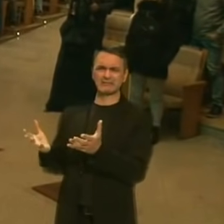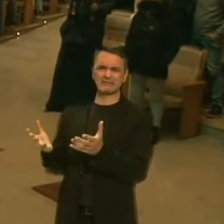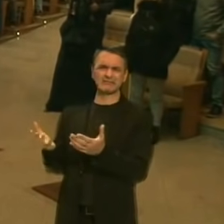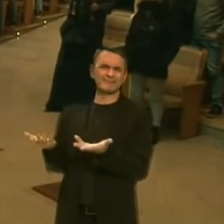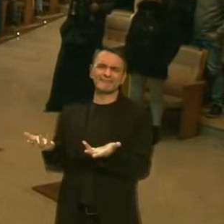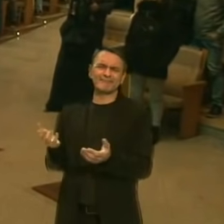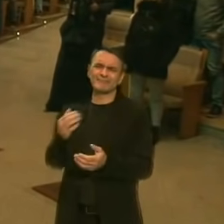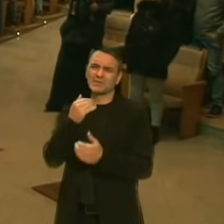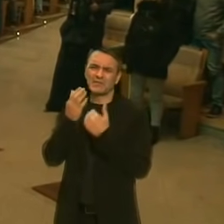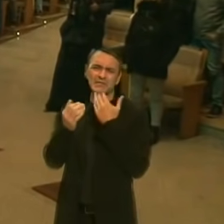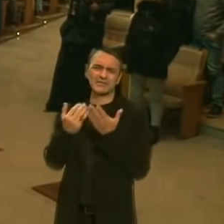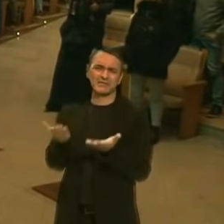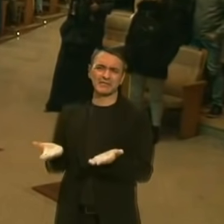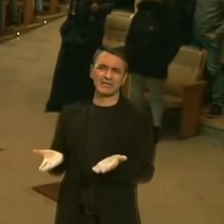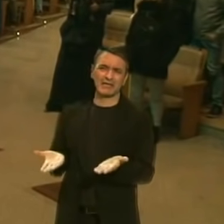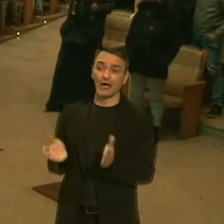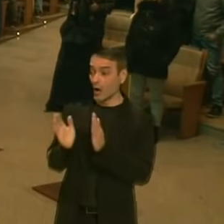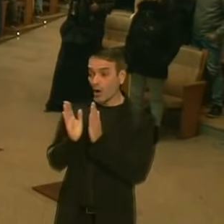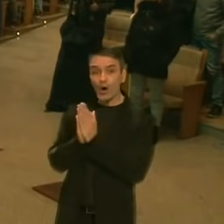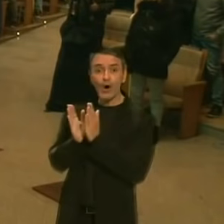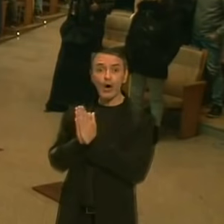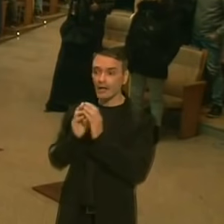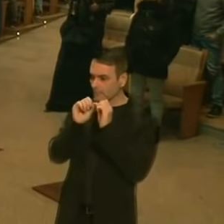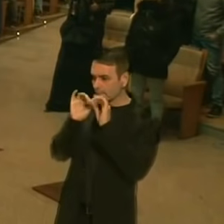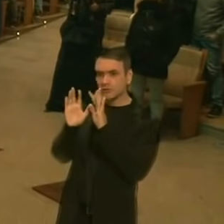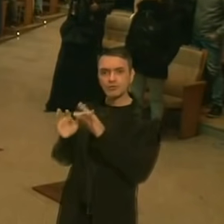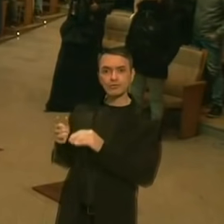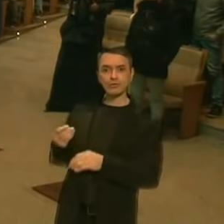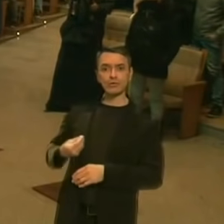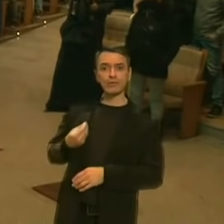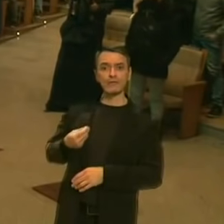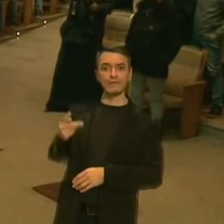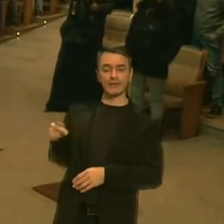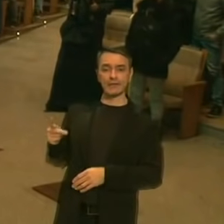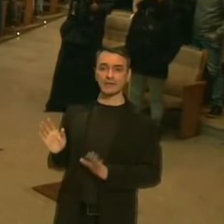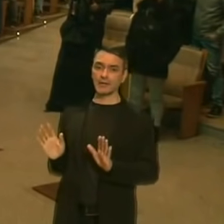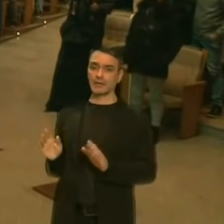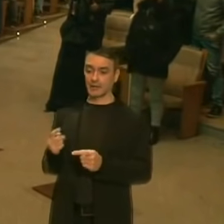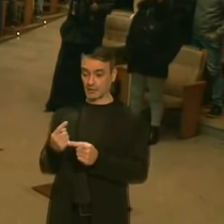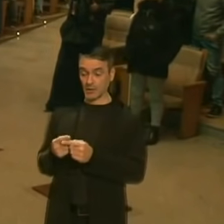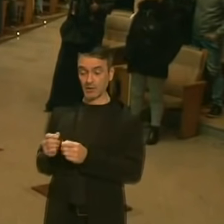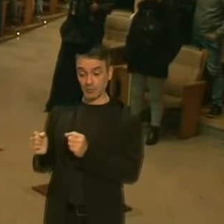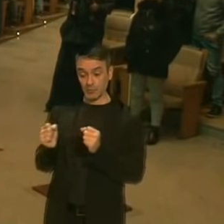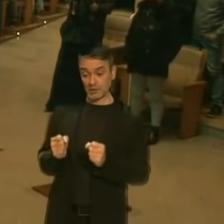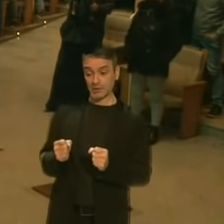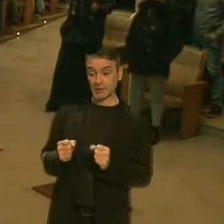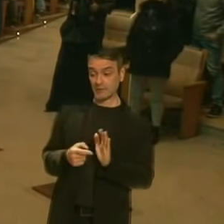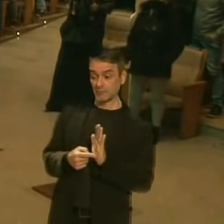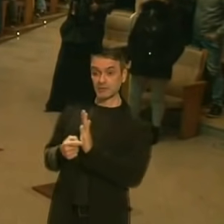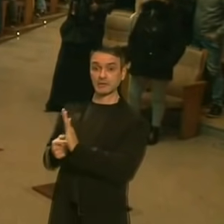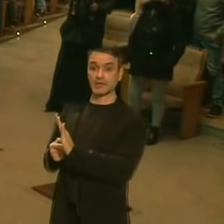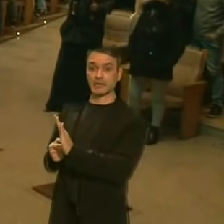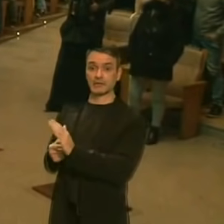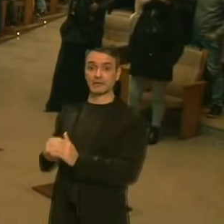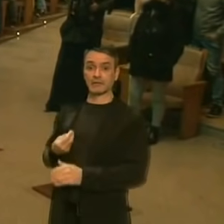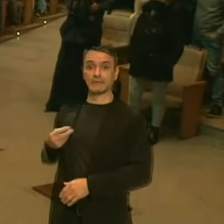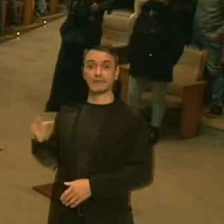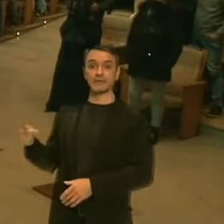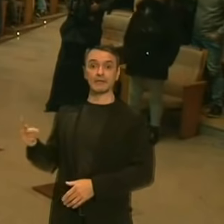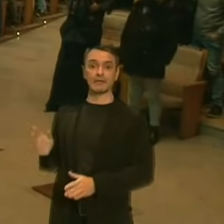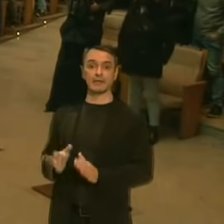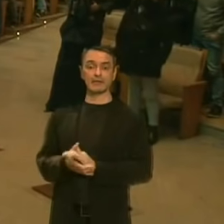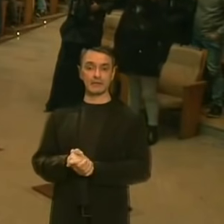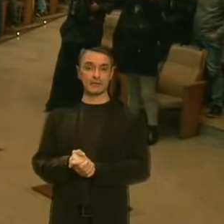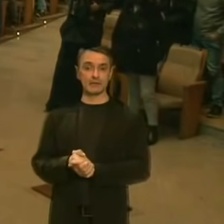nada. Ora, abençoa, porque o poder de Deus se revela. E